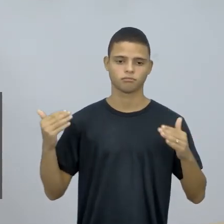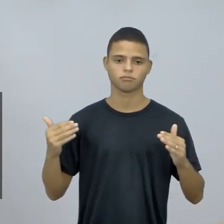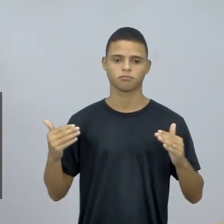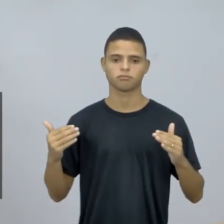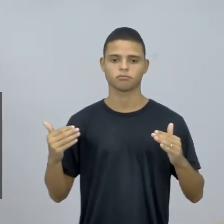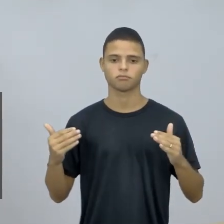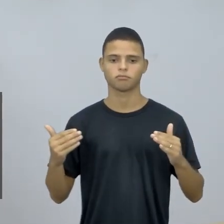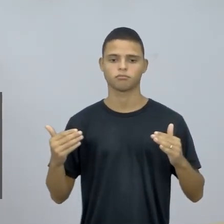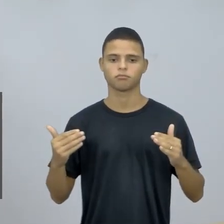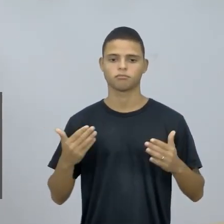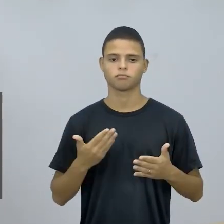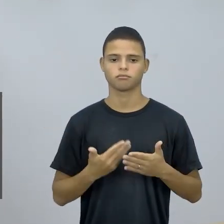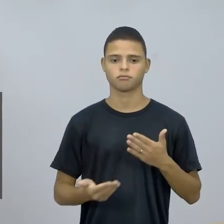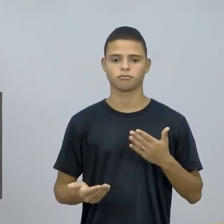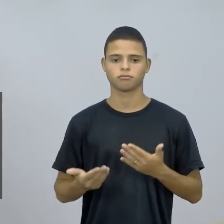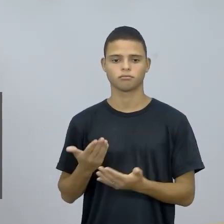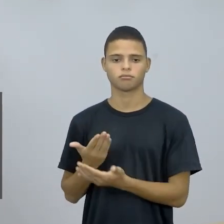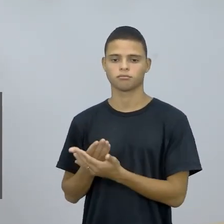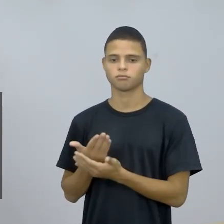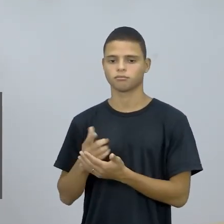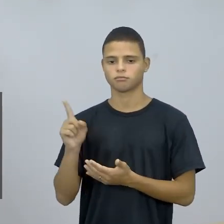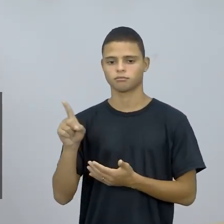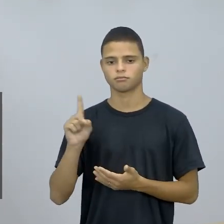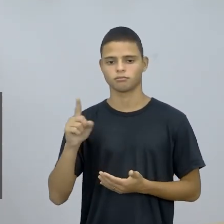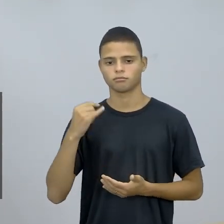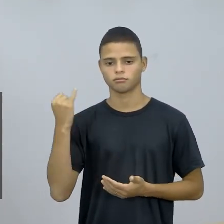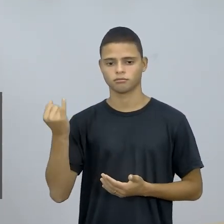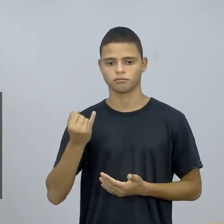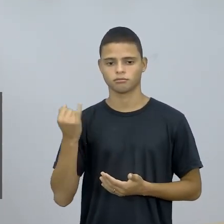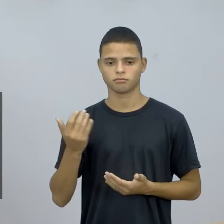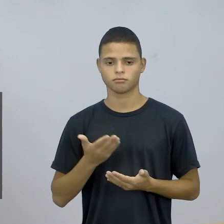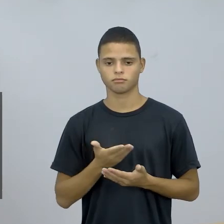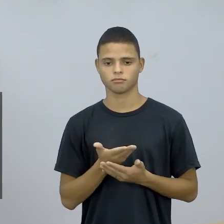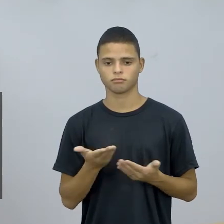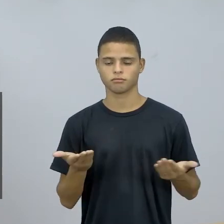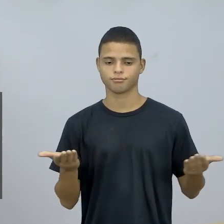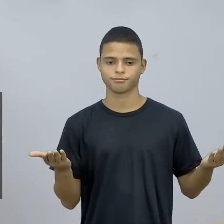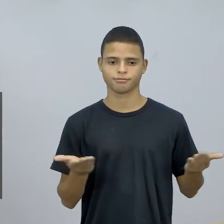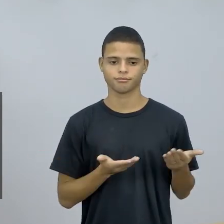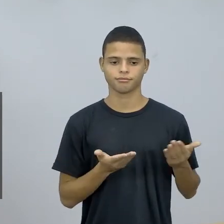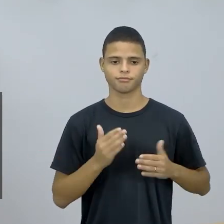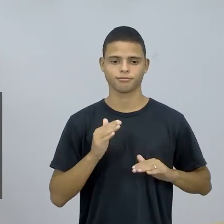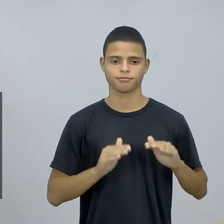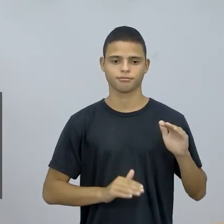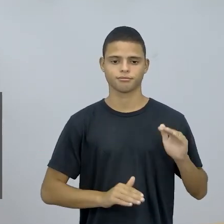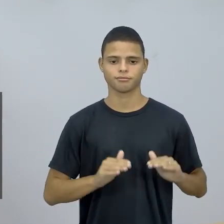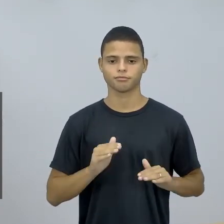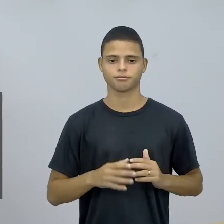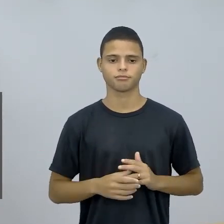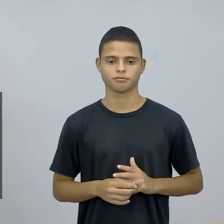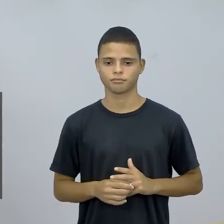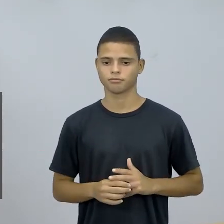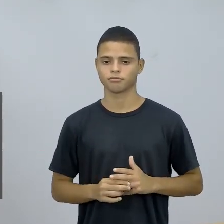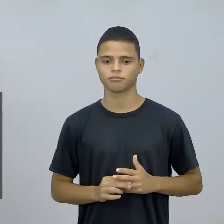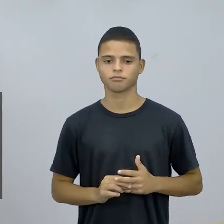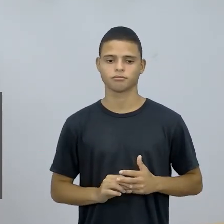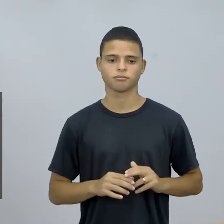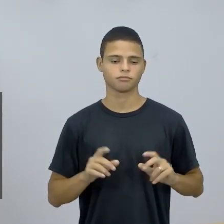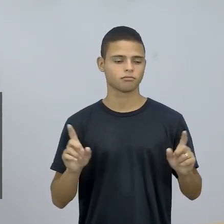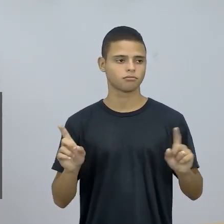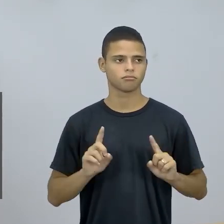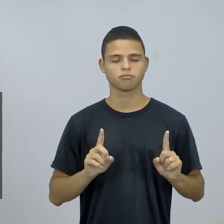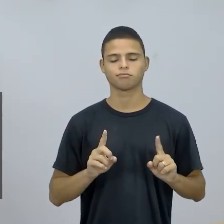aula. Não. Ela é muito importante. Vocês hoje talvez não mensurem